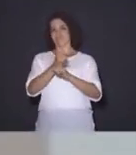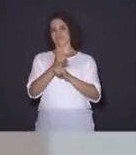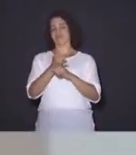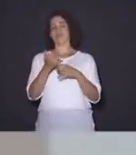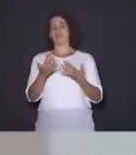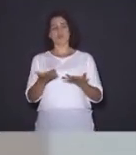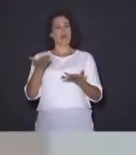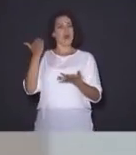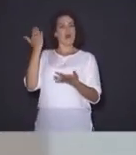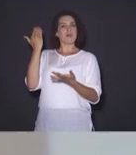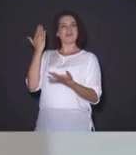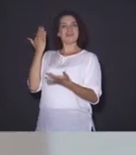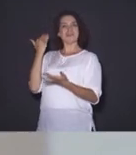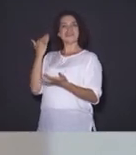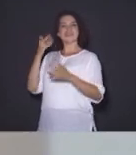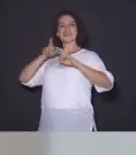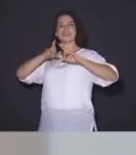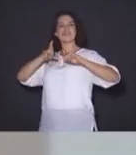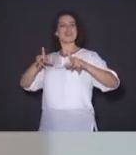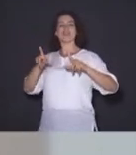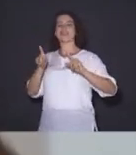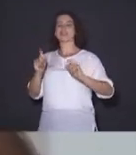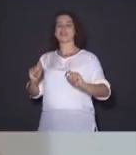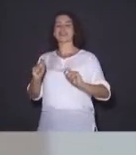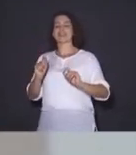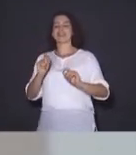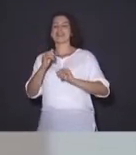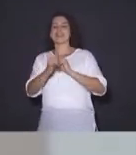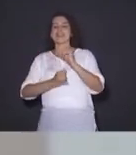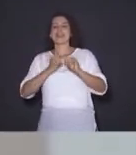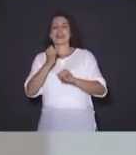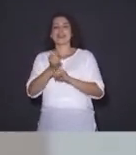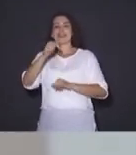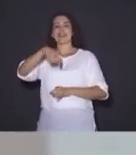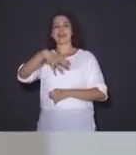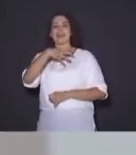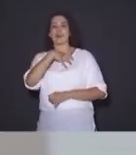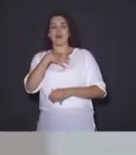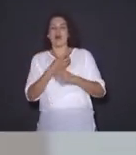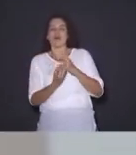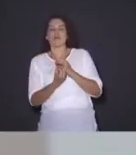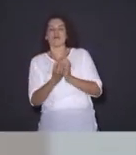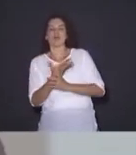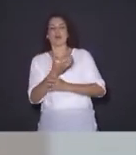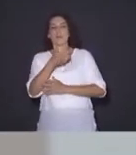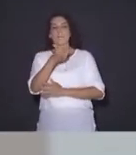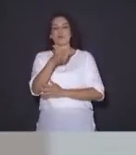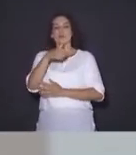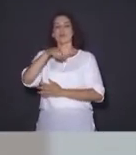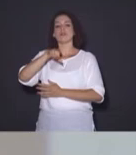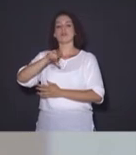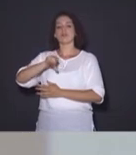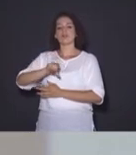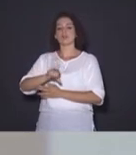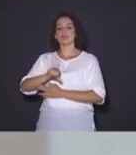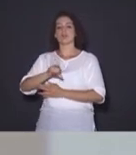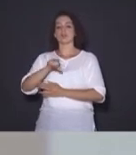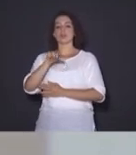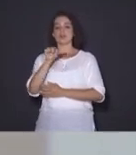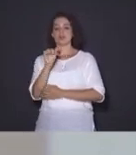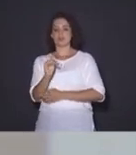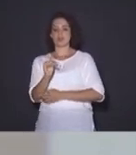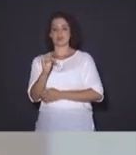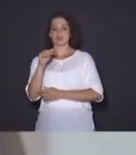implantamos a internet aqui na bahia em 1995 na primeira escola a escola novo marotinho